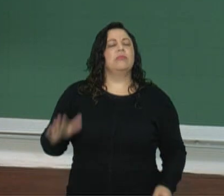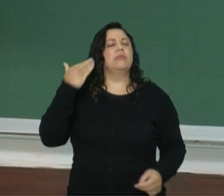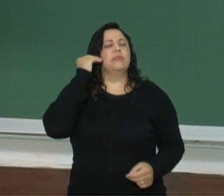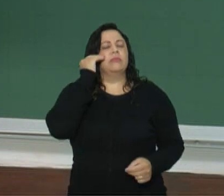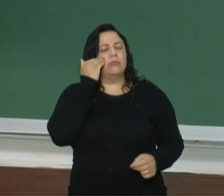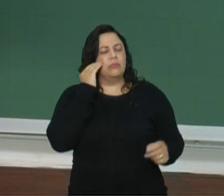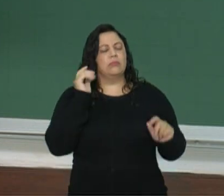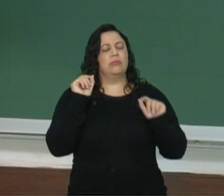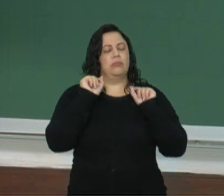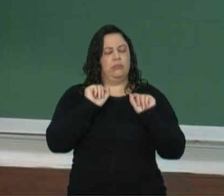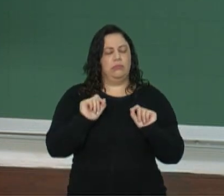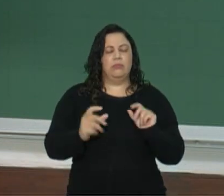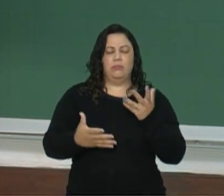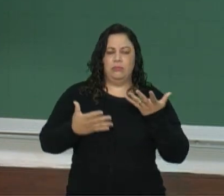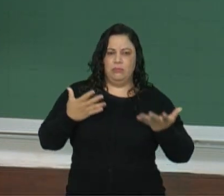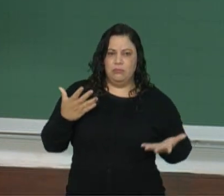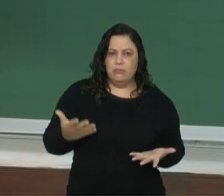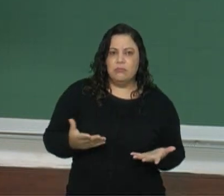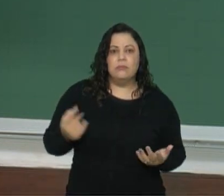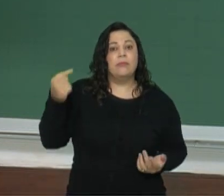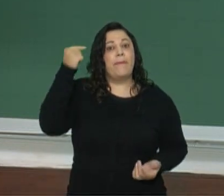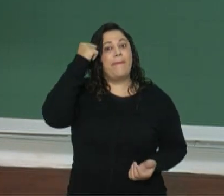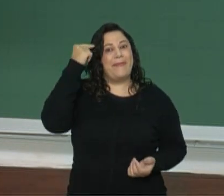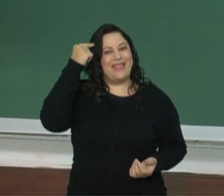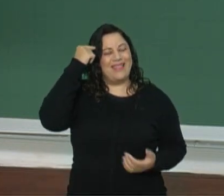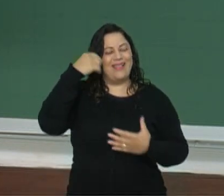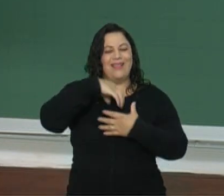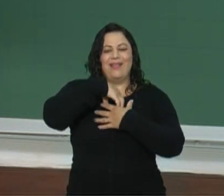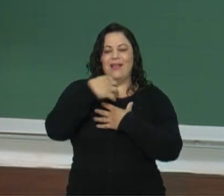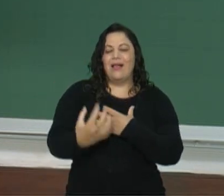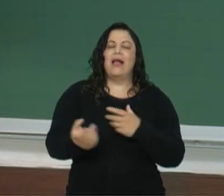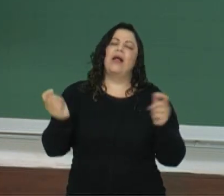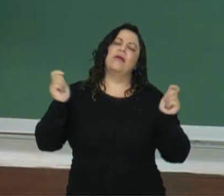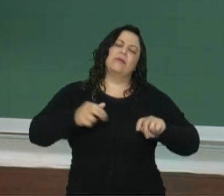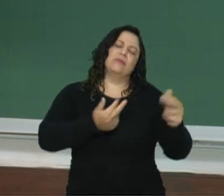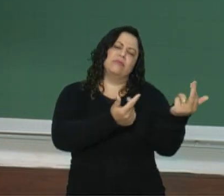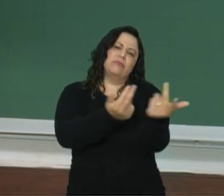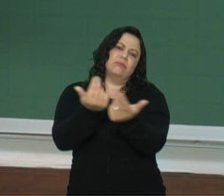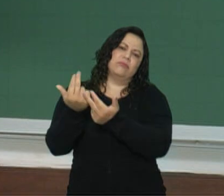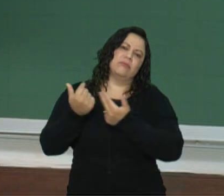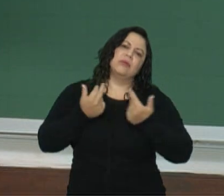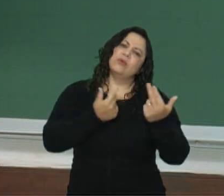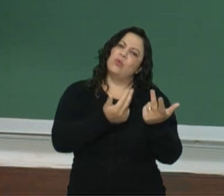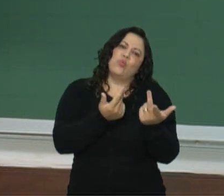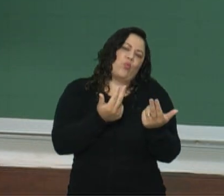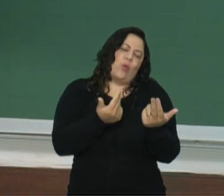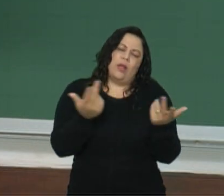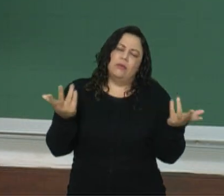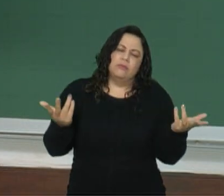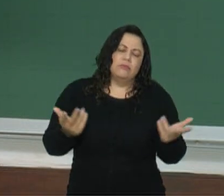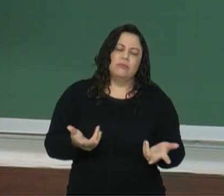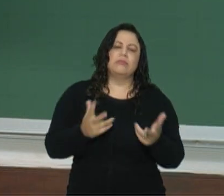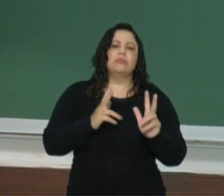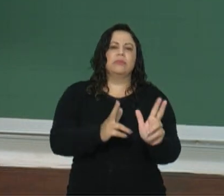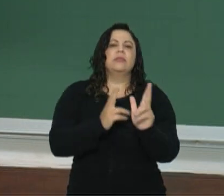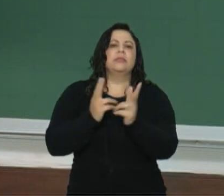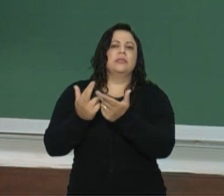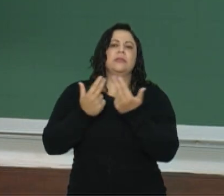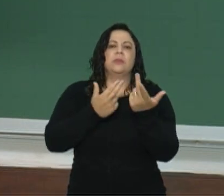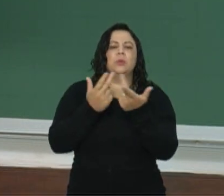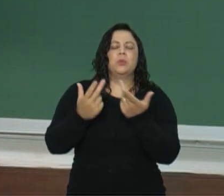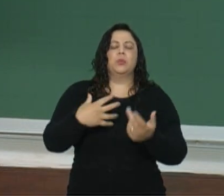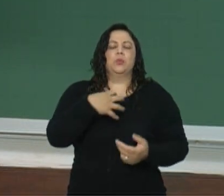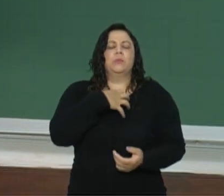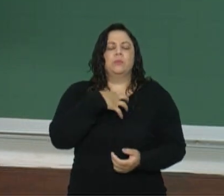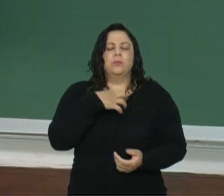nesse aspecto. Ou seja, pensar e agir é quase que a mesma coisa, no sentido de que elas